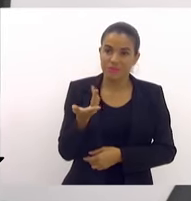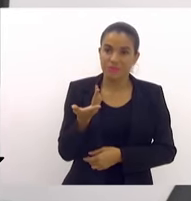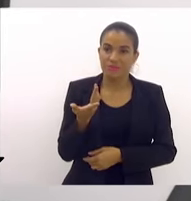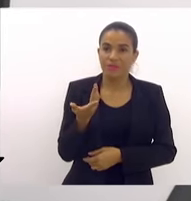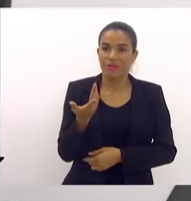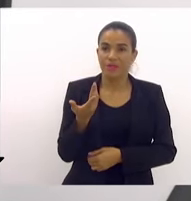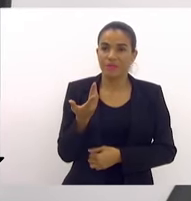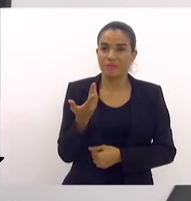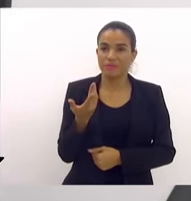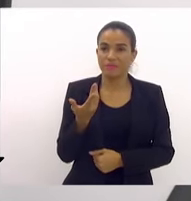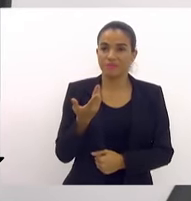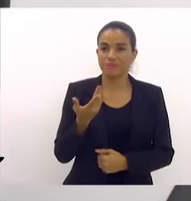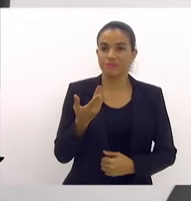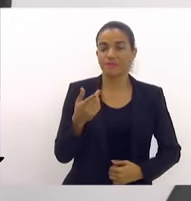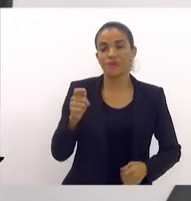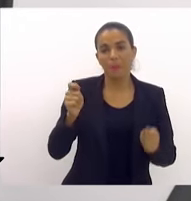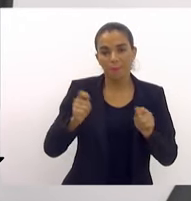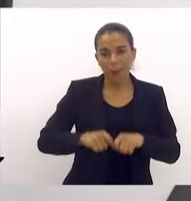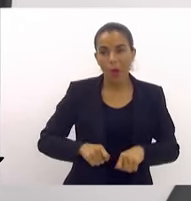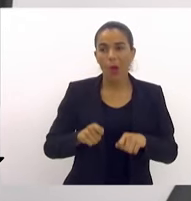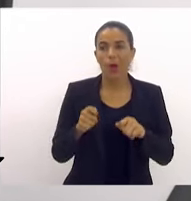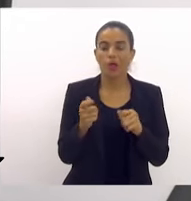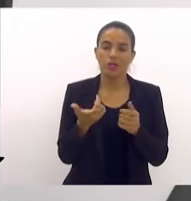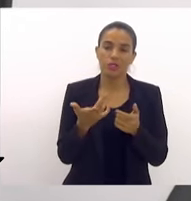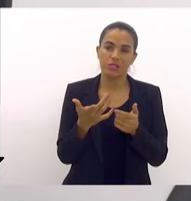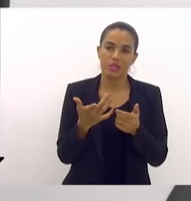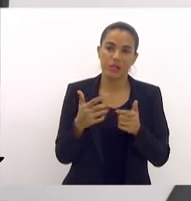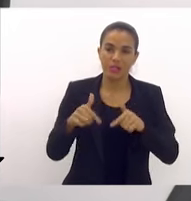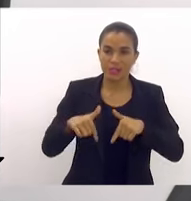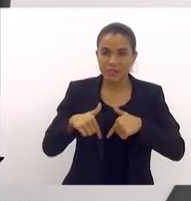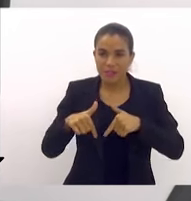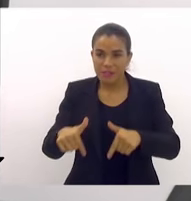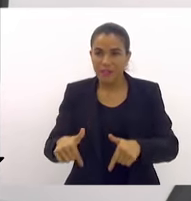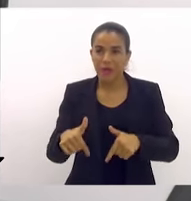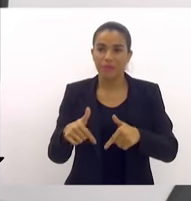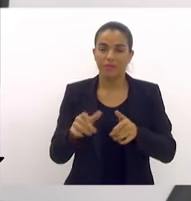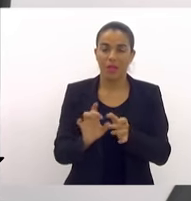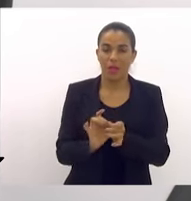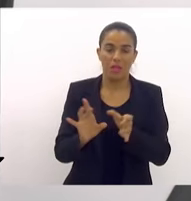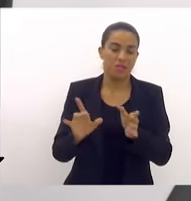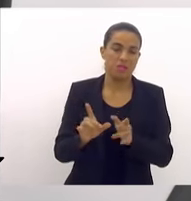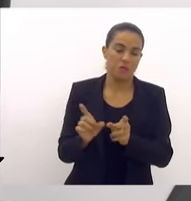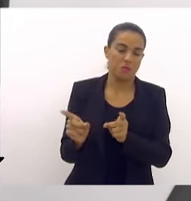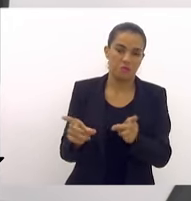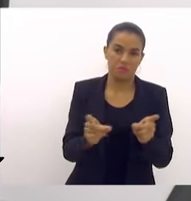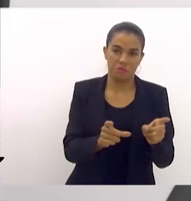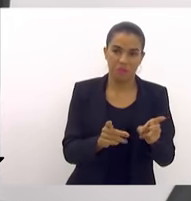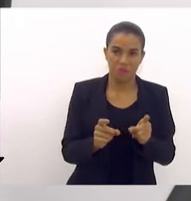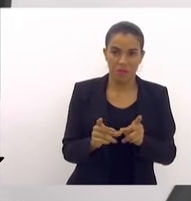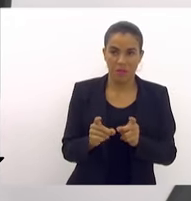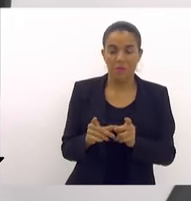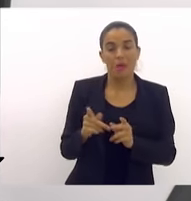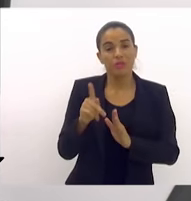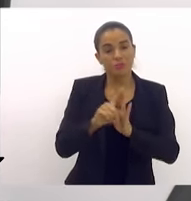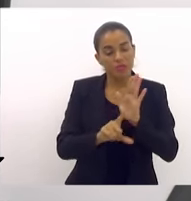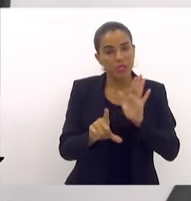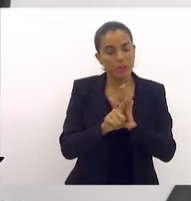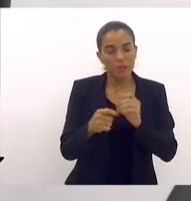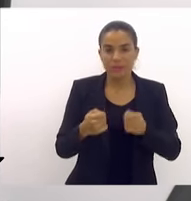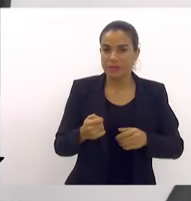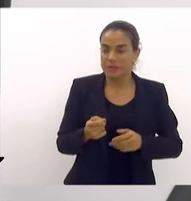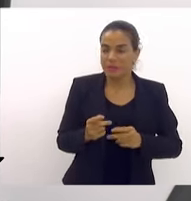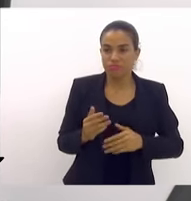de que isso possa, de fato, afrontar a livre iniciativa, a autorregulação do mercado, enfim. Mas é importante o projeto avançar,